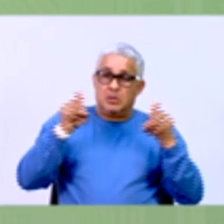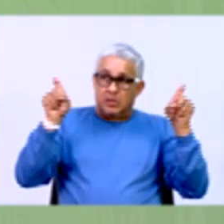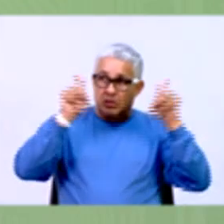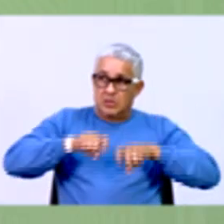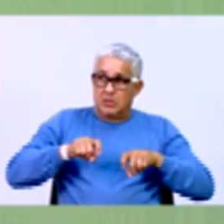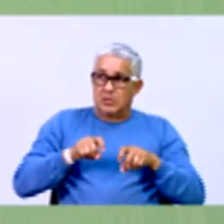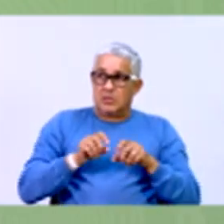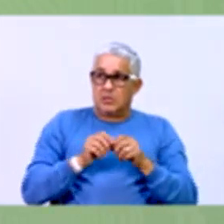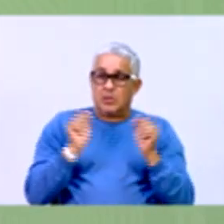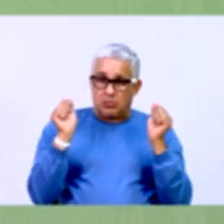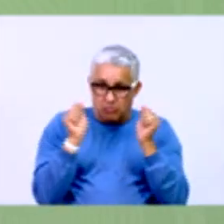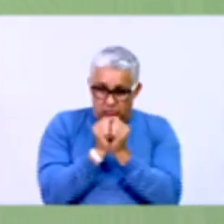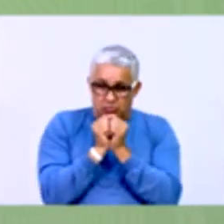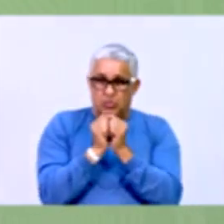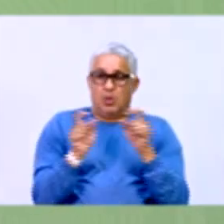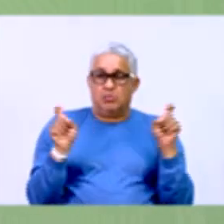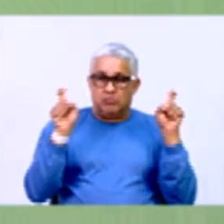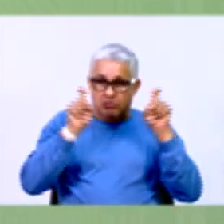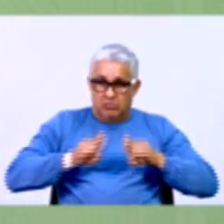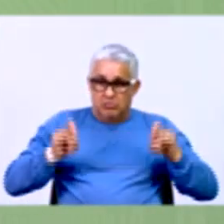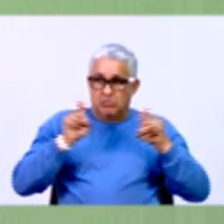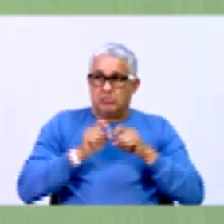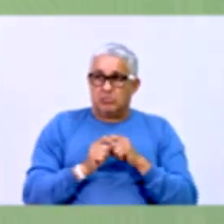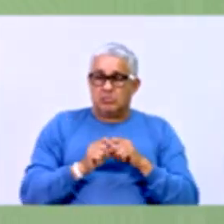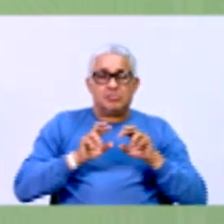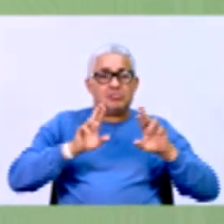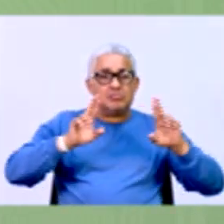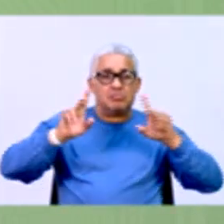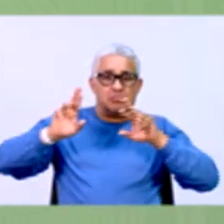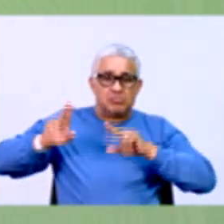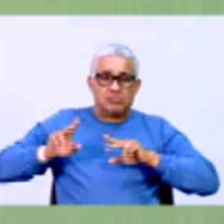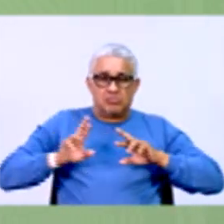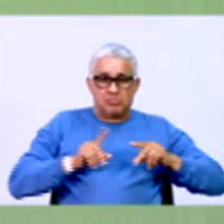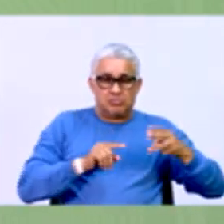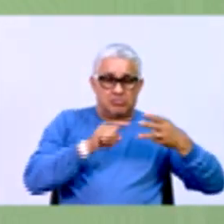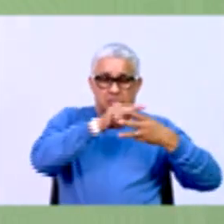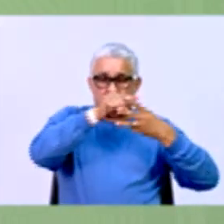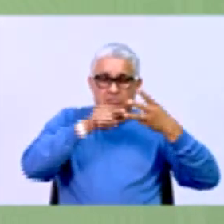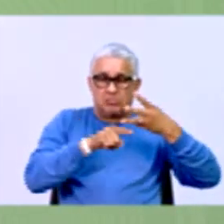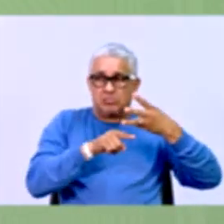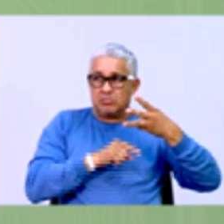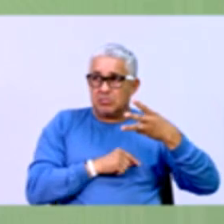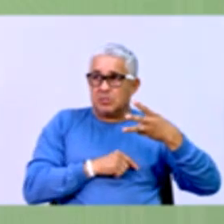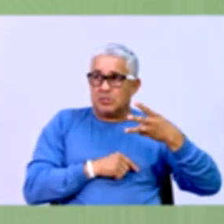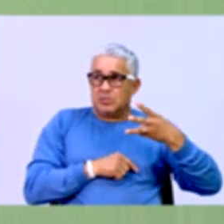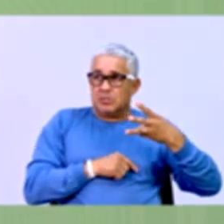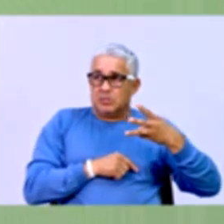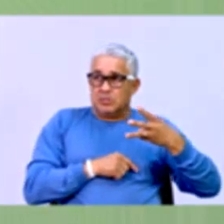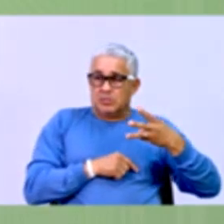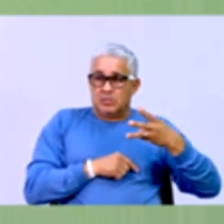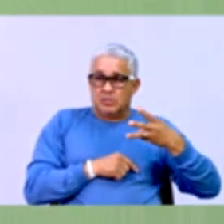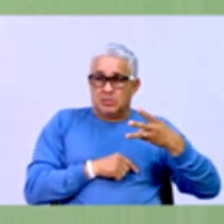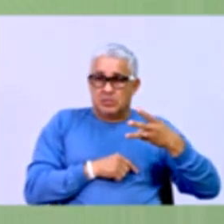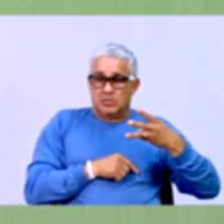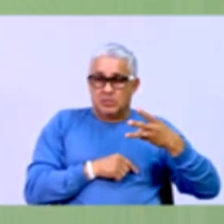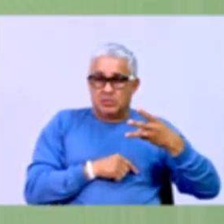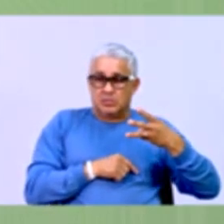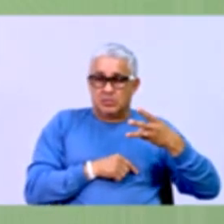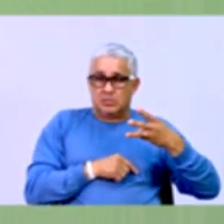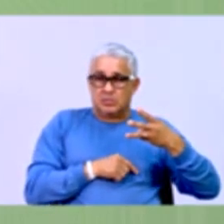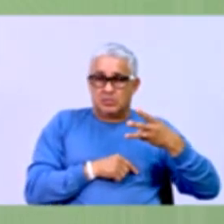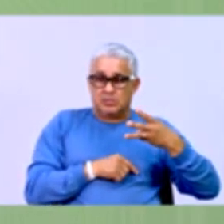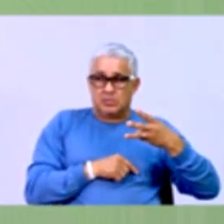com o computador. Qual é a diferença entre essas três formas de auditoria? Bom,